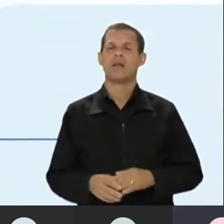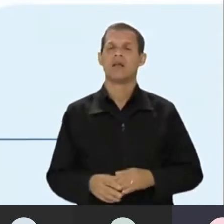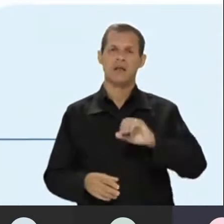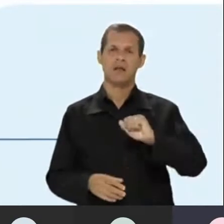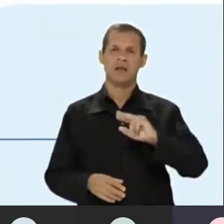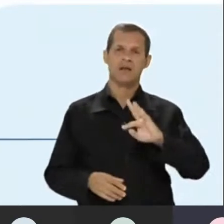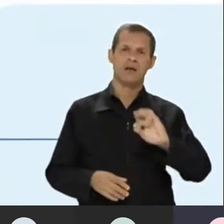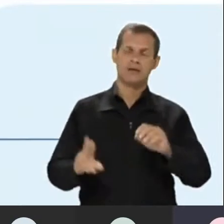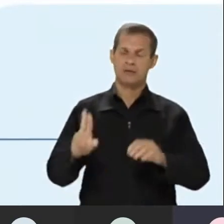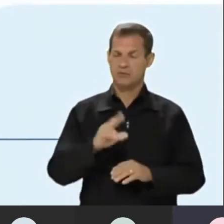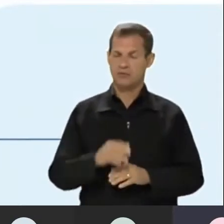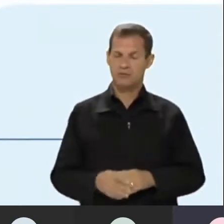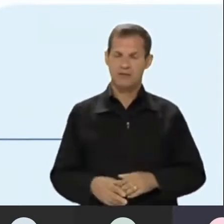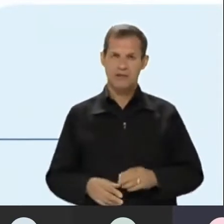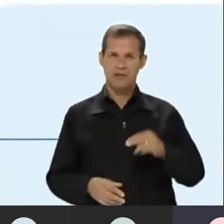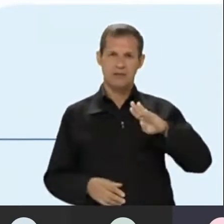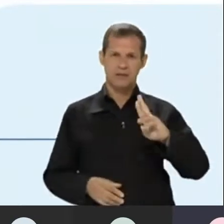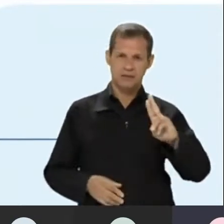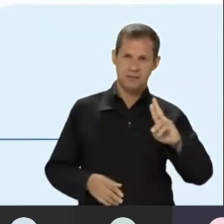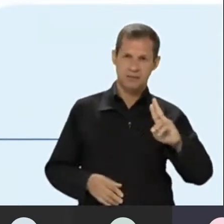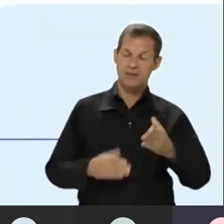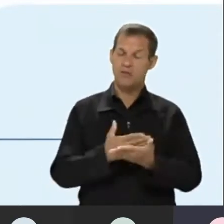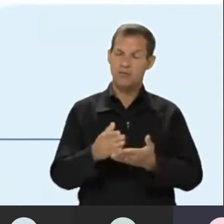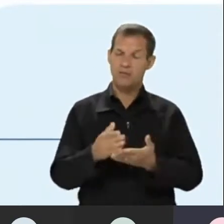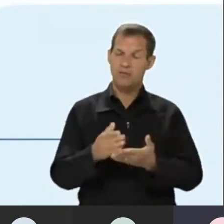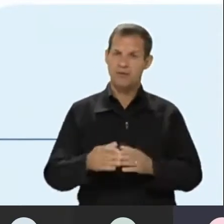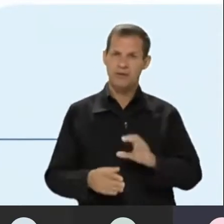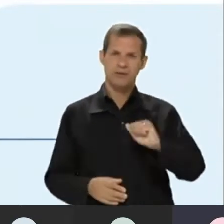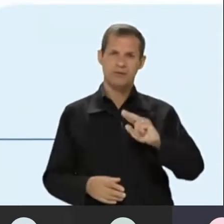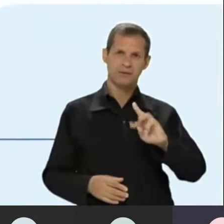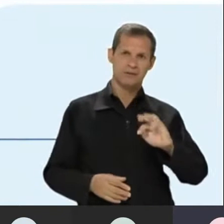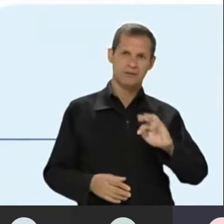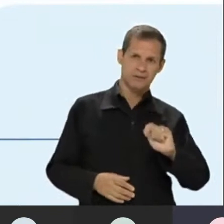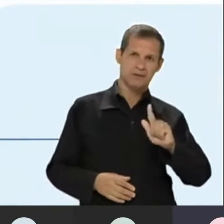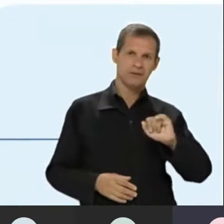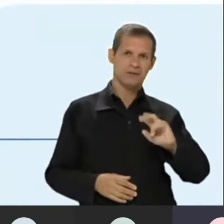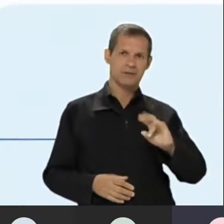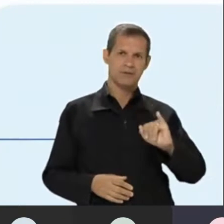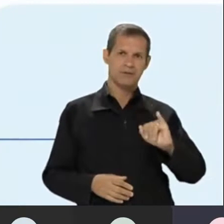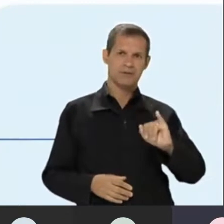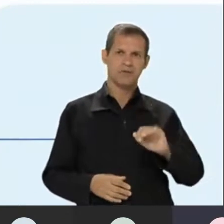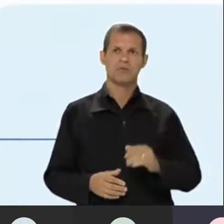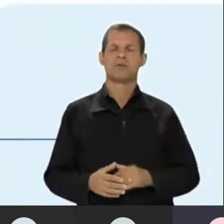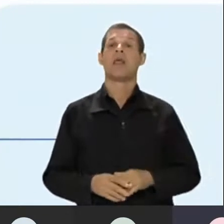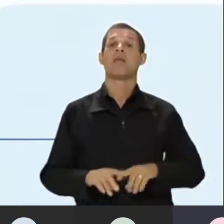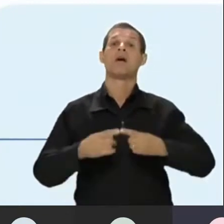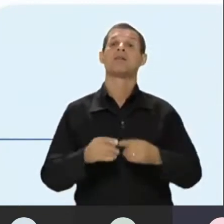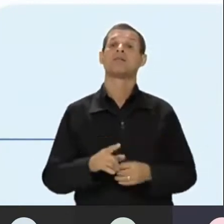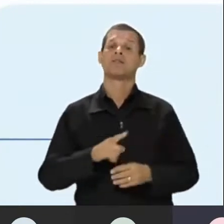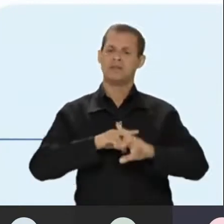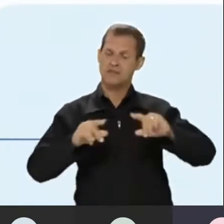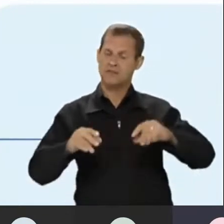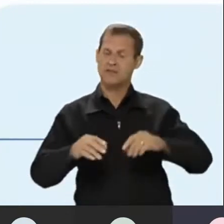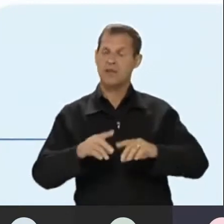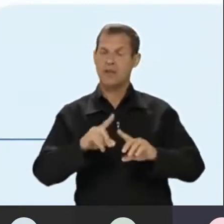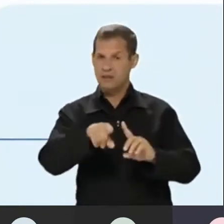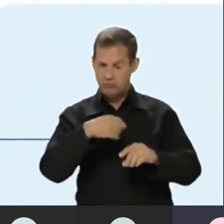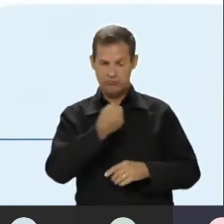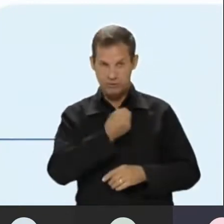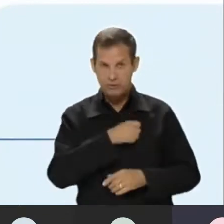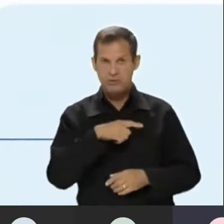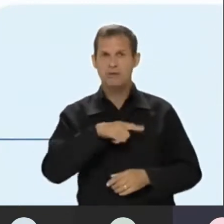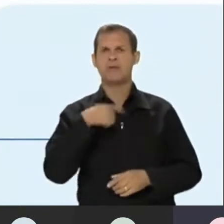a carta que é utilizada na NBR, ela parte da carta de Givone. E a única diferença é que depois